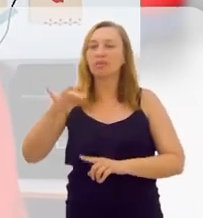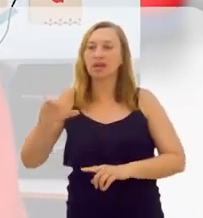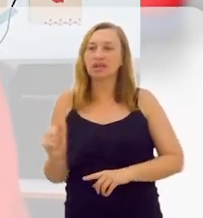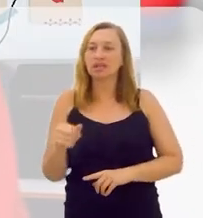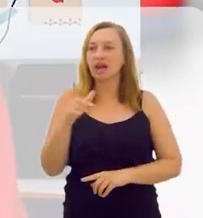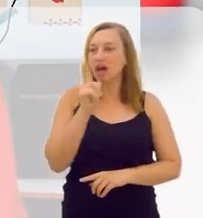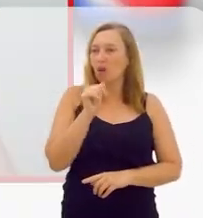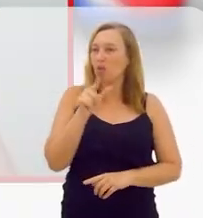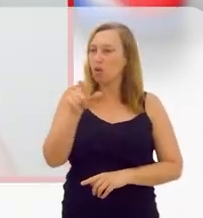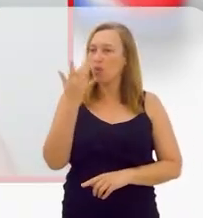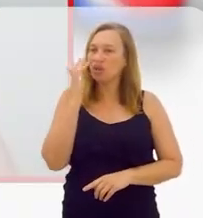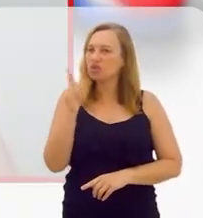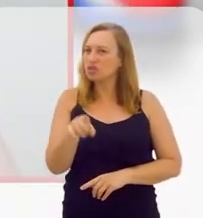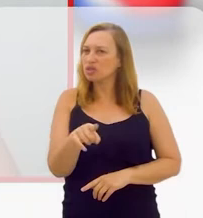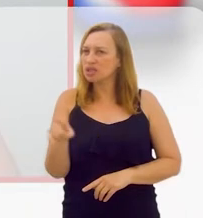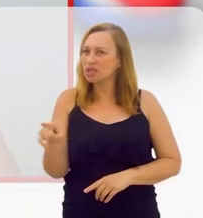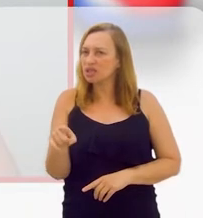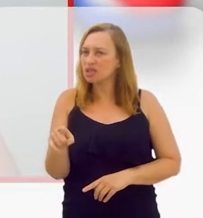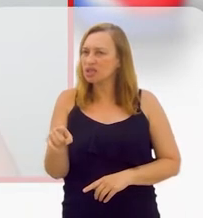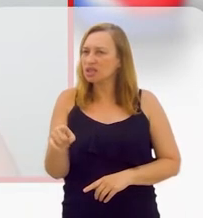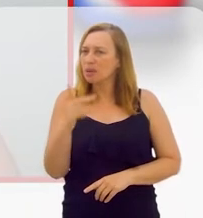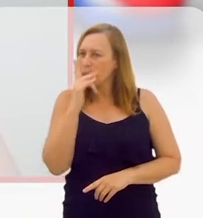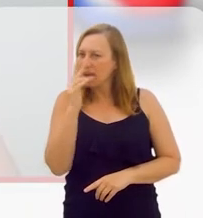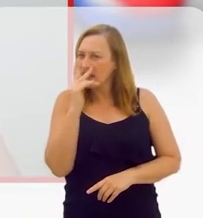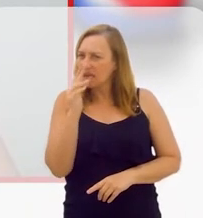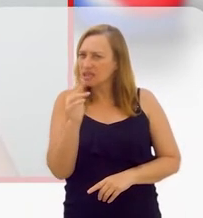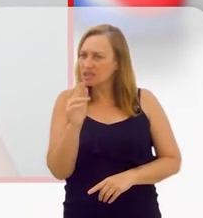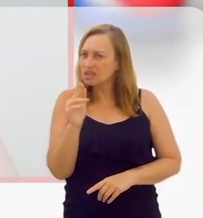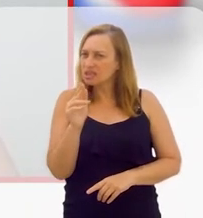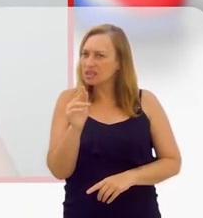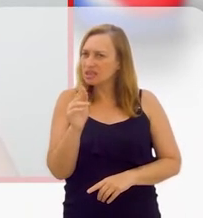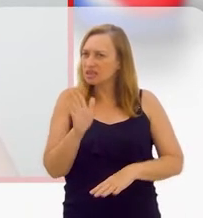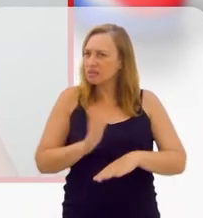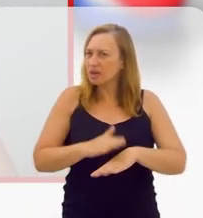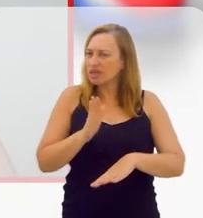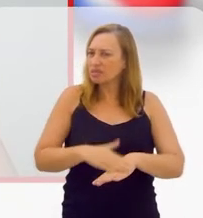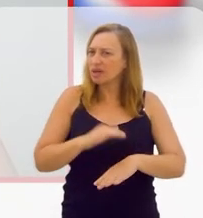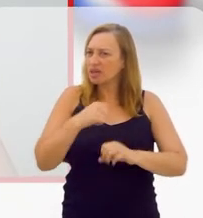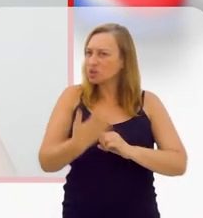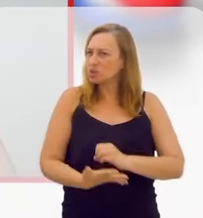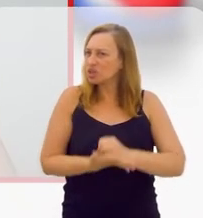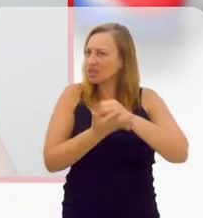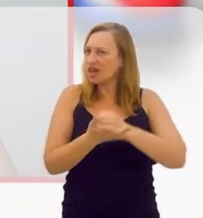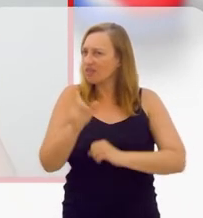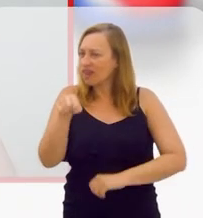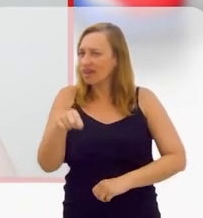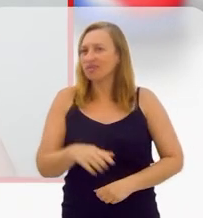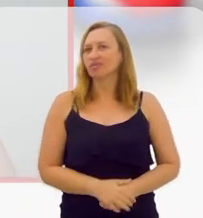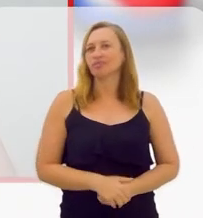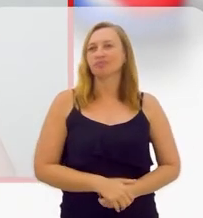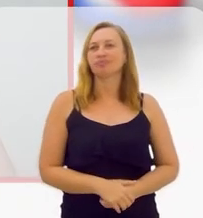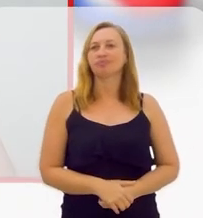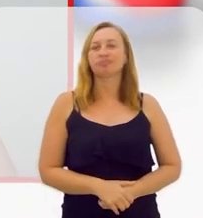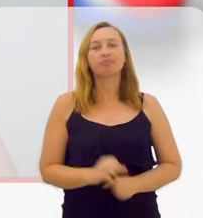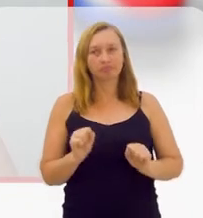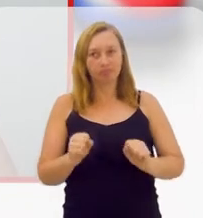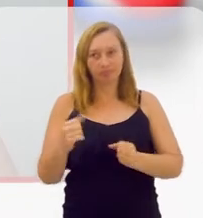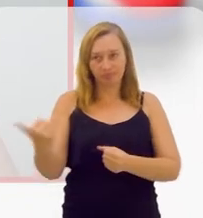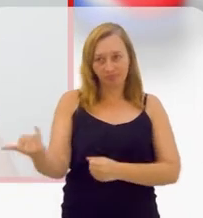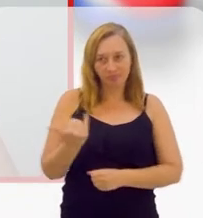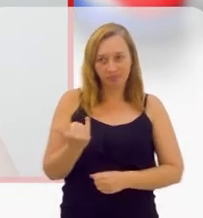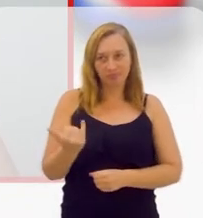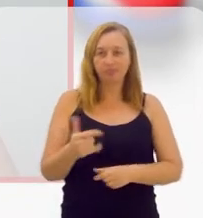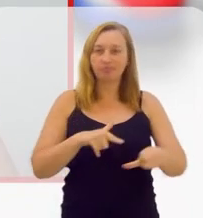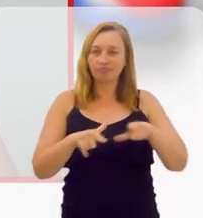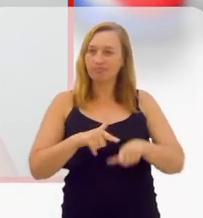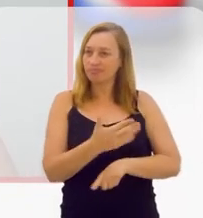Praça das Águas? Eu acho que vocês estão, pelo menos parece que estão com uma vertente cada vez mais sustentável, é isso? Se pudesse